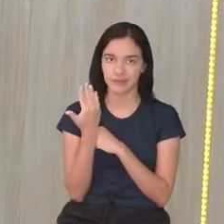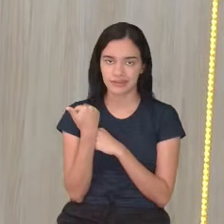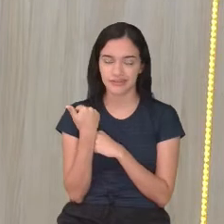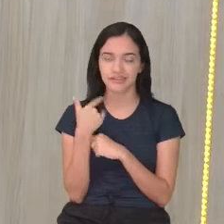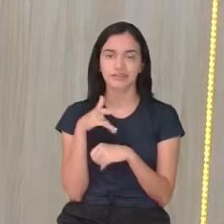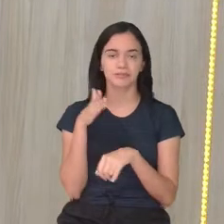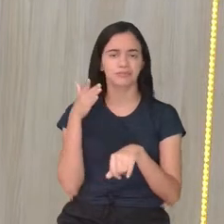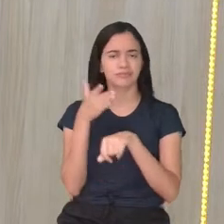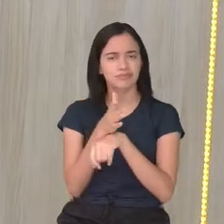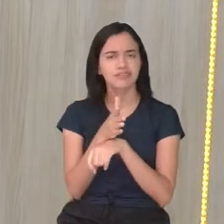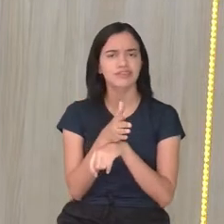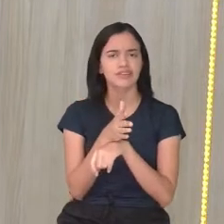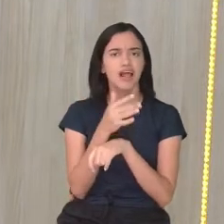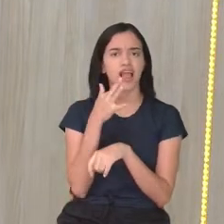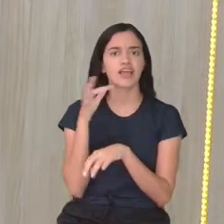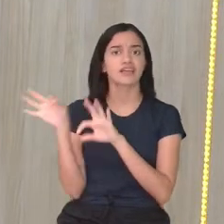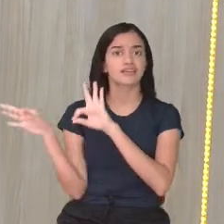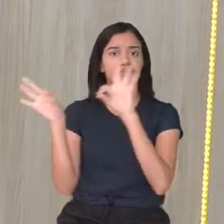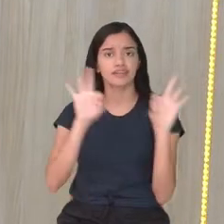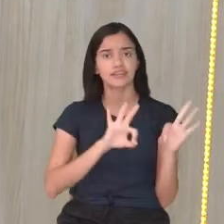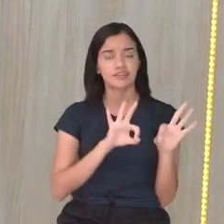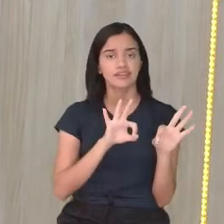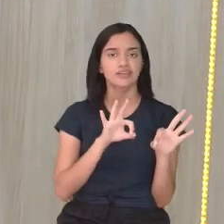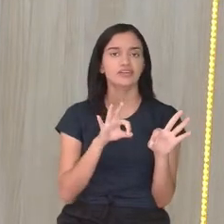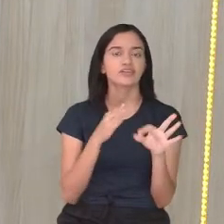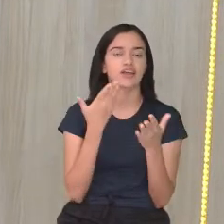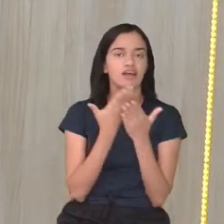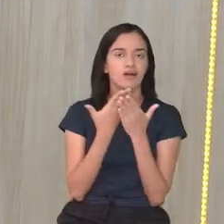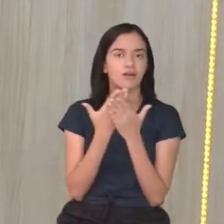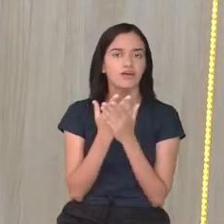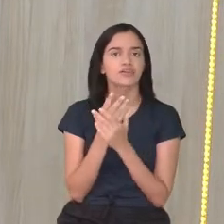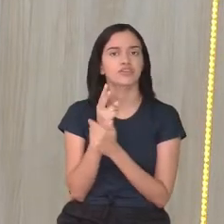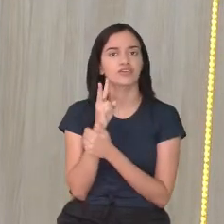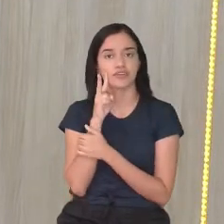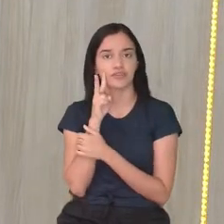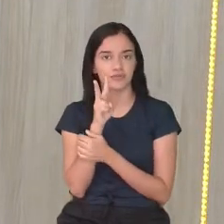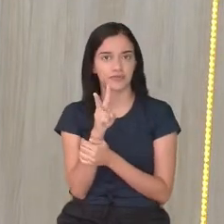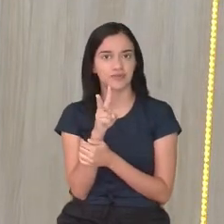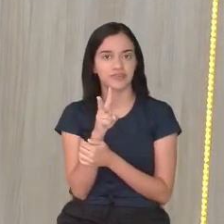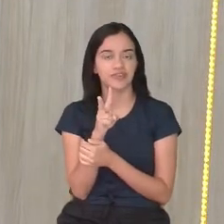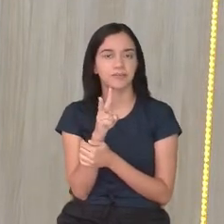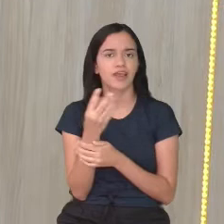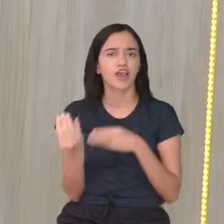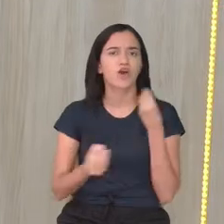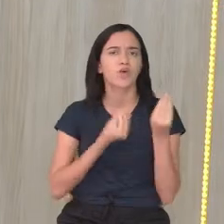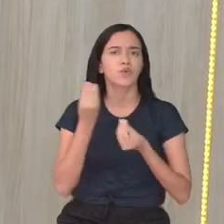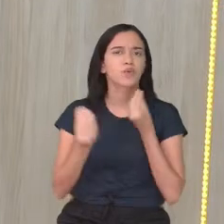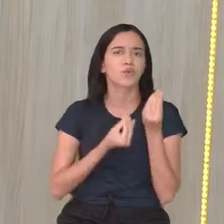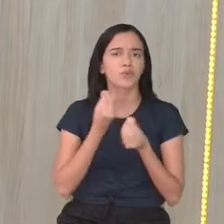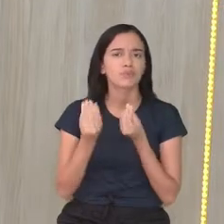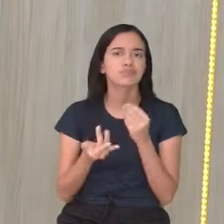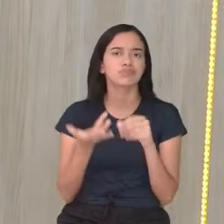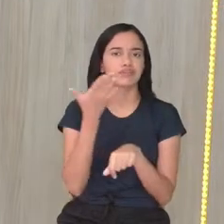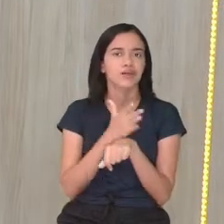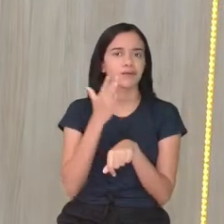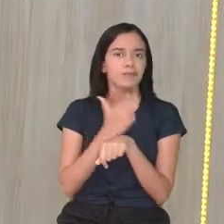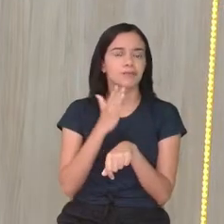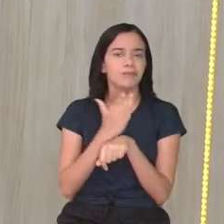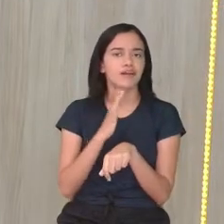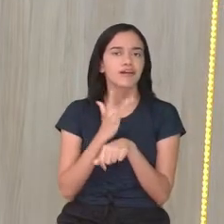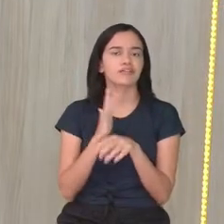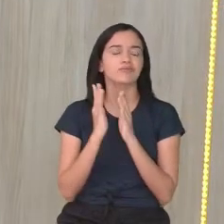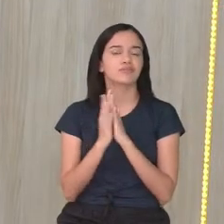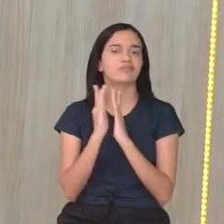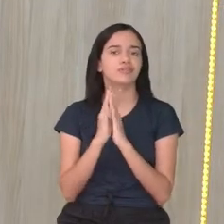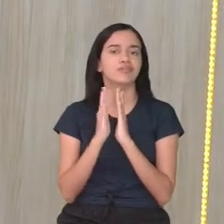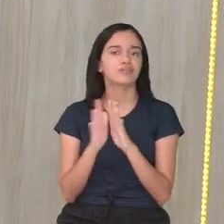vai lá e assiste essa aula que vocês vão poder ver aí como é que a gente fez essa prática, qual a dinâmica,